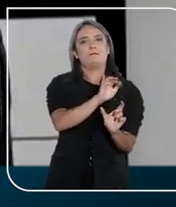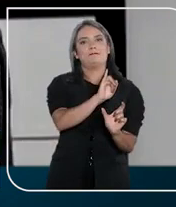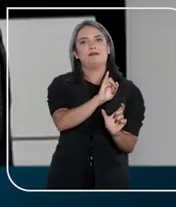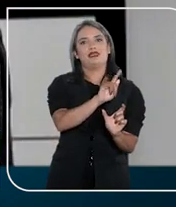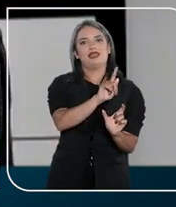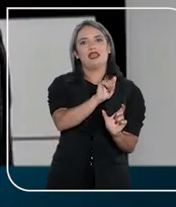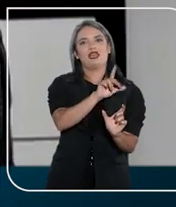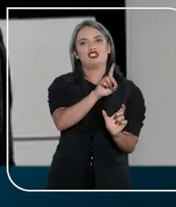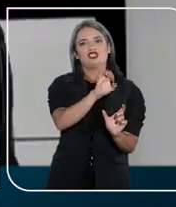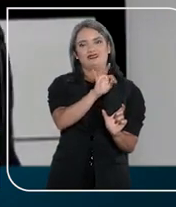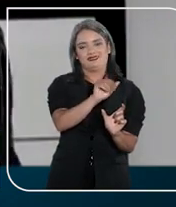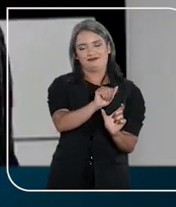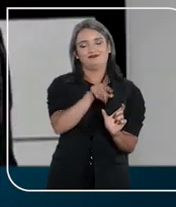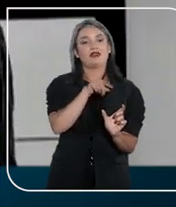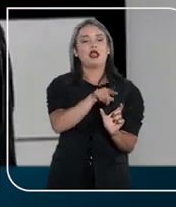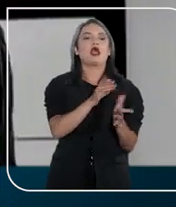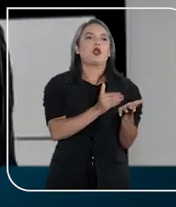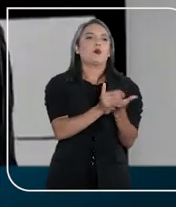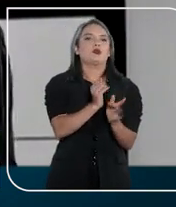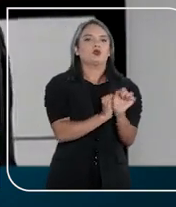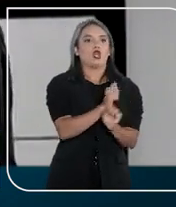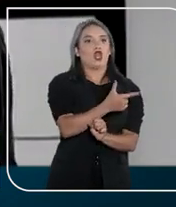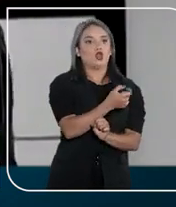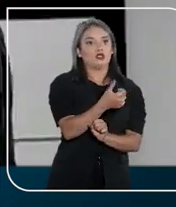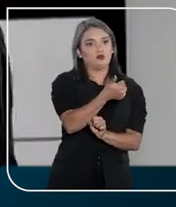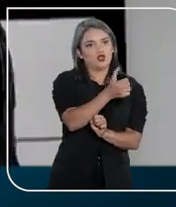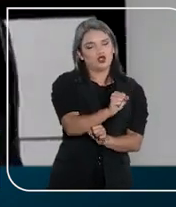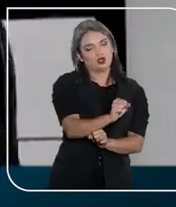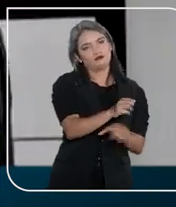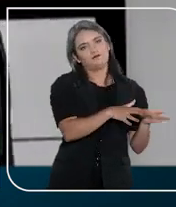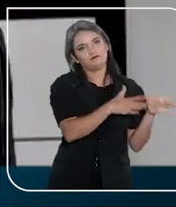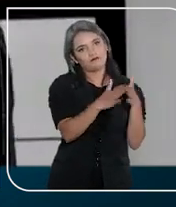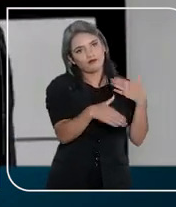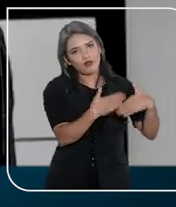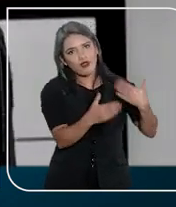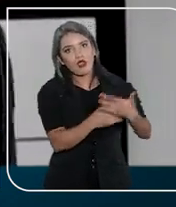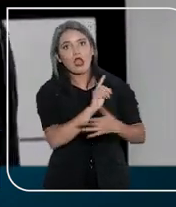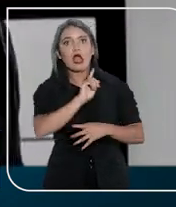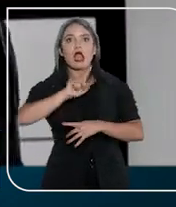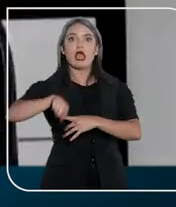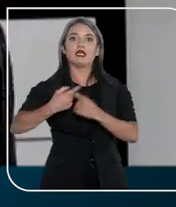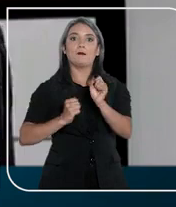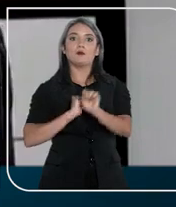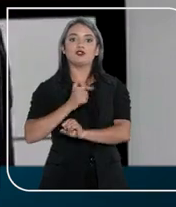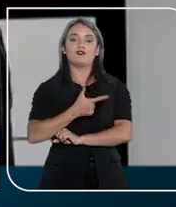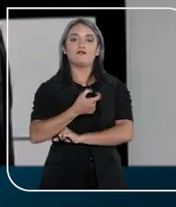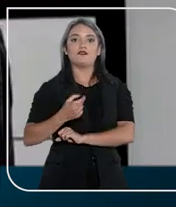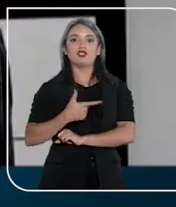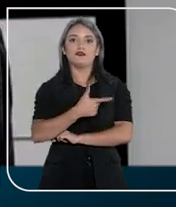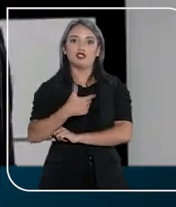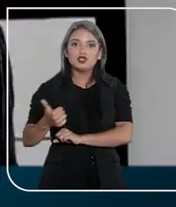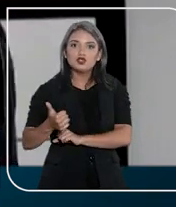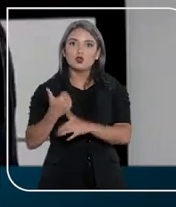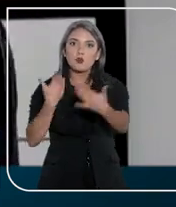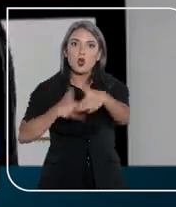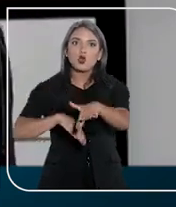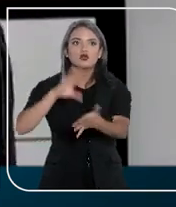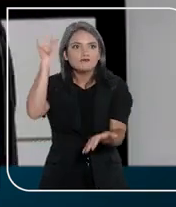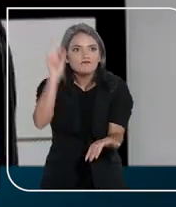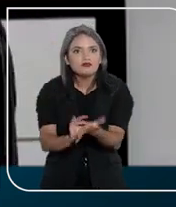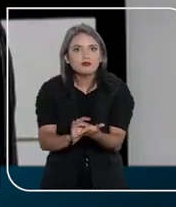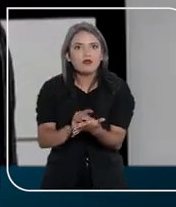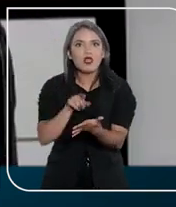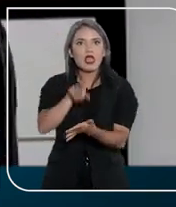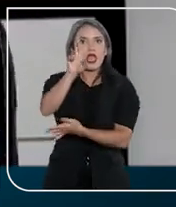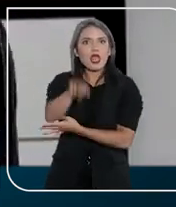2018. E aí ele fez o concurso de 2021 para virar efetivo e reprovou no exame psicológico. Então o Estado do Rio